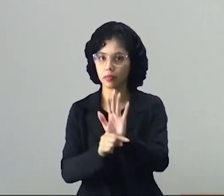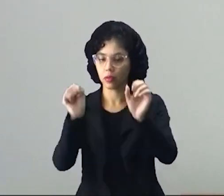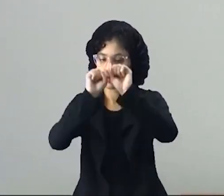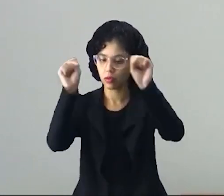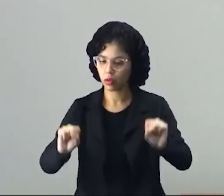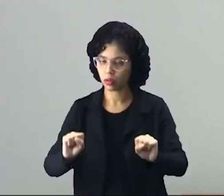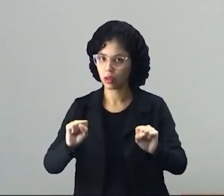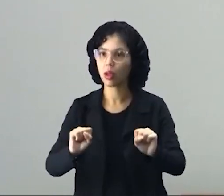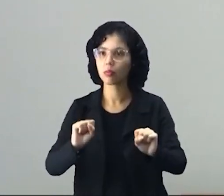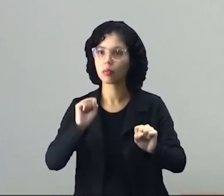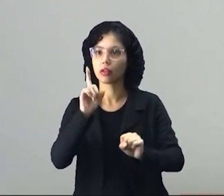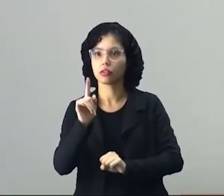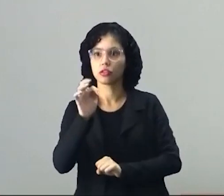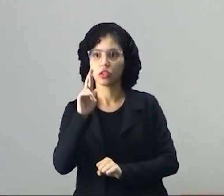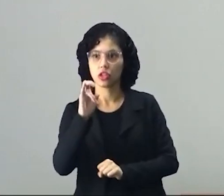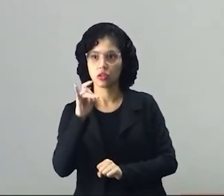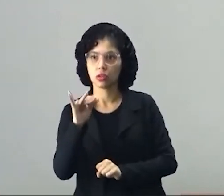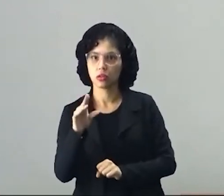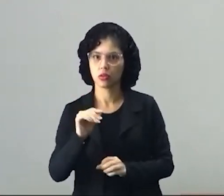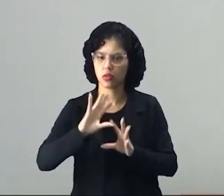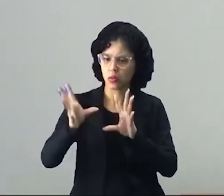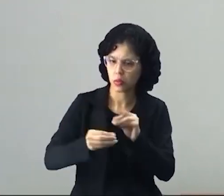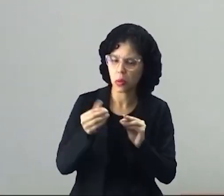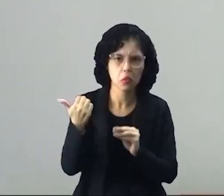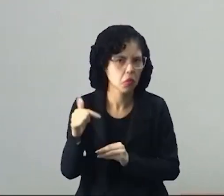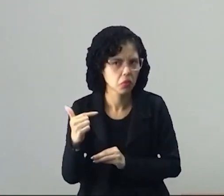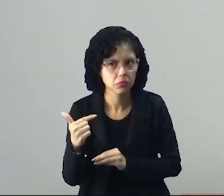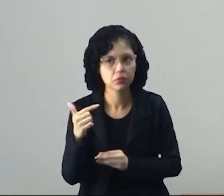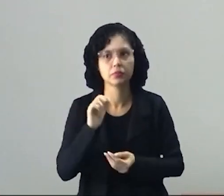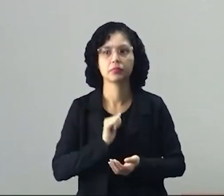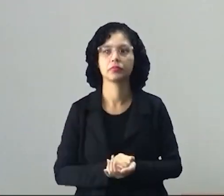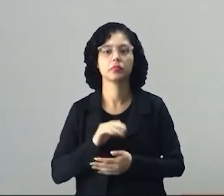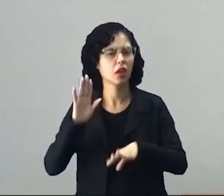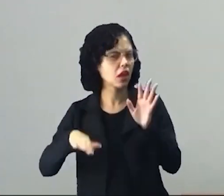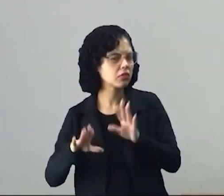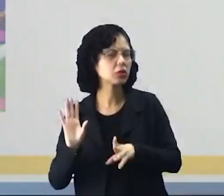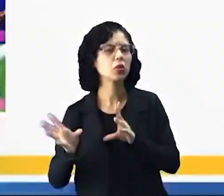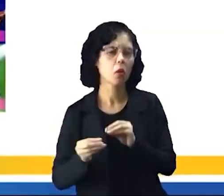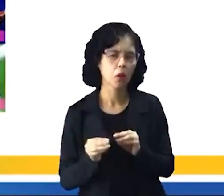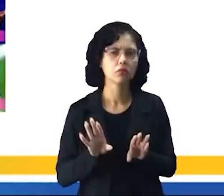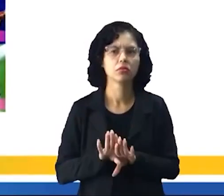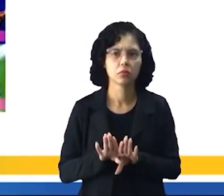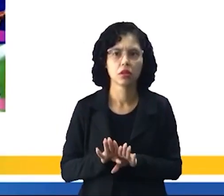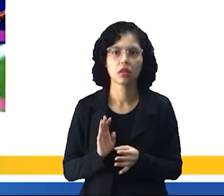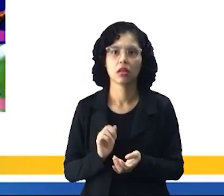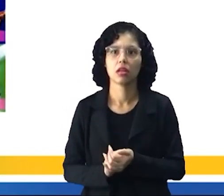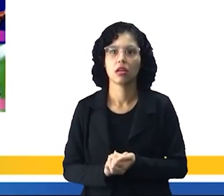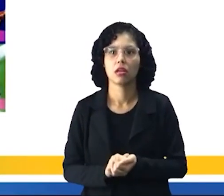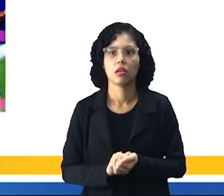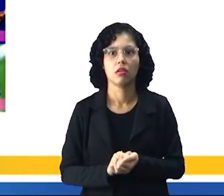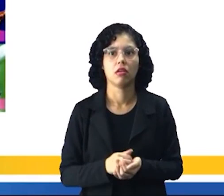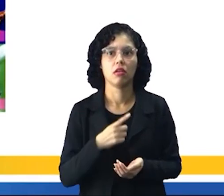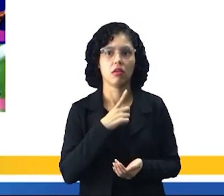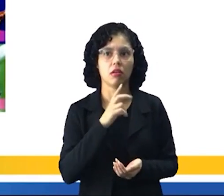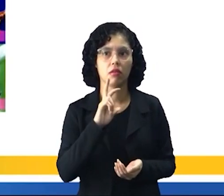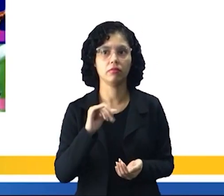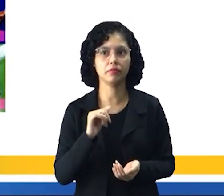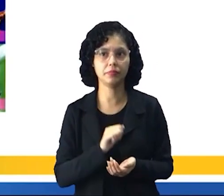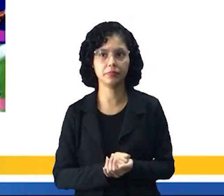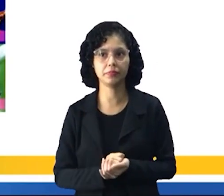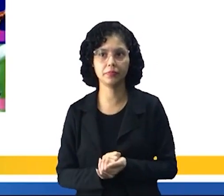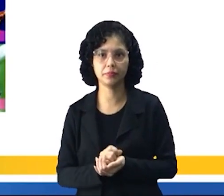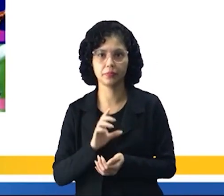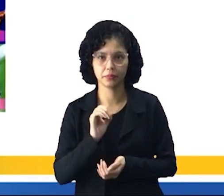um sistema digestório, às vezes incompleto e às vezes completo, né? Então, no caso dos platelmintes, a gente vai ter